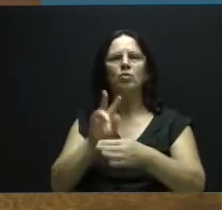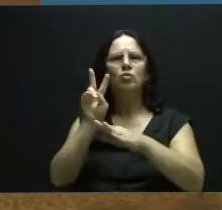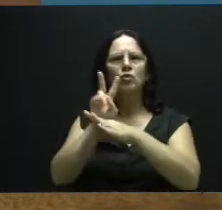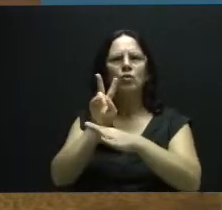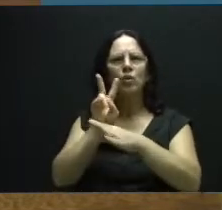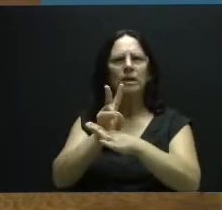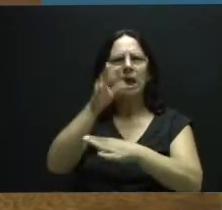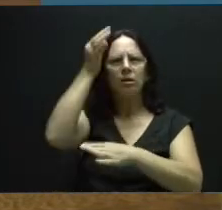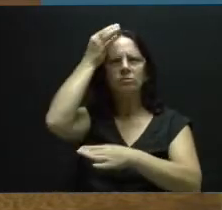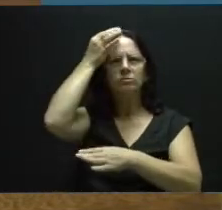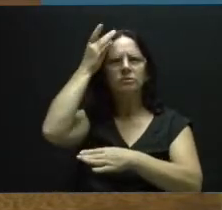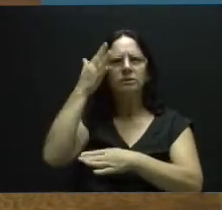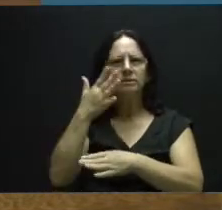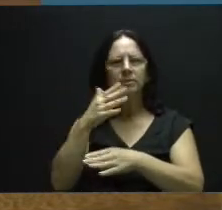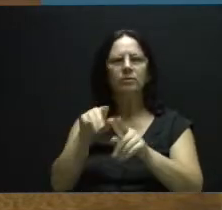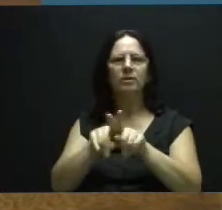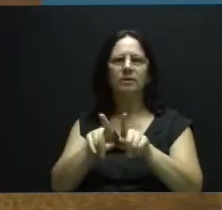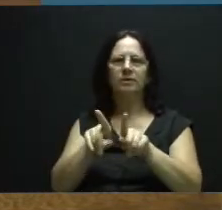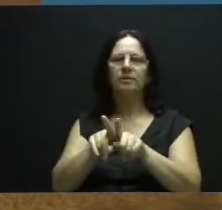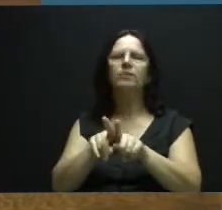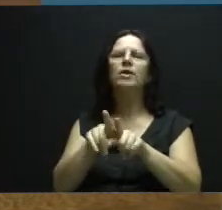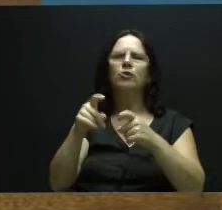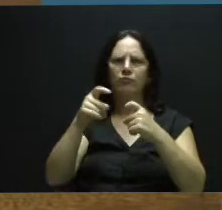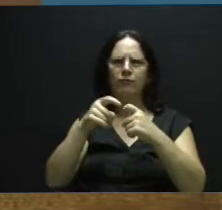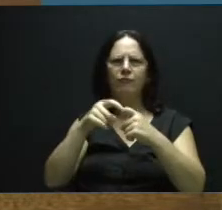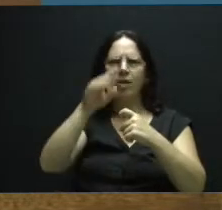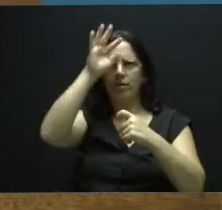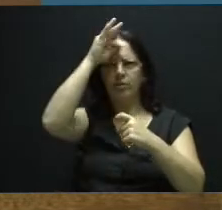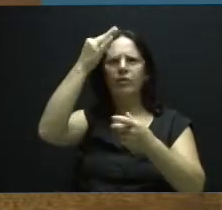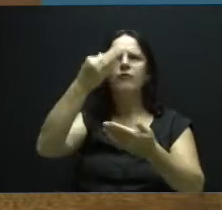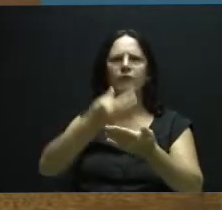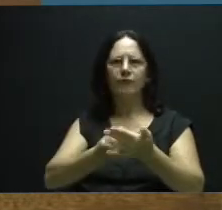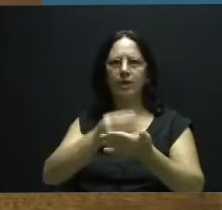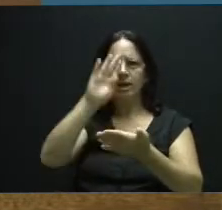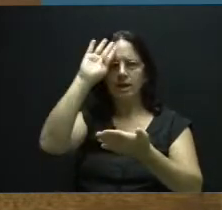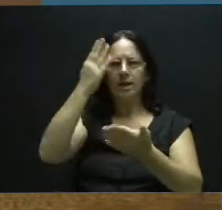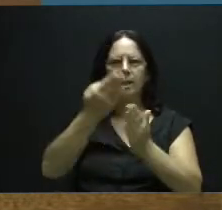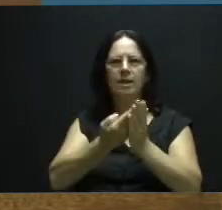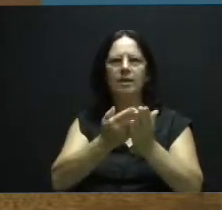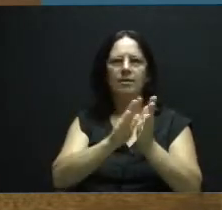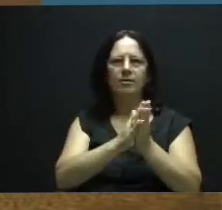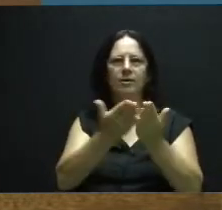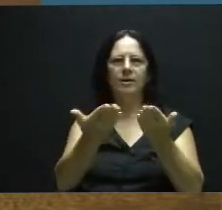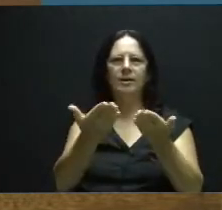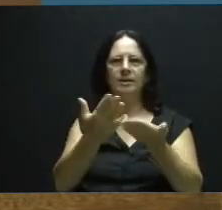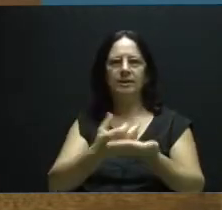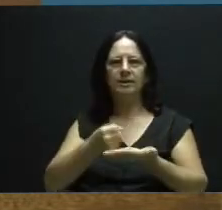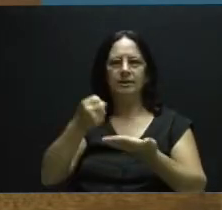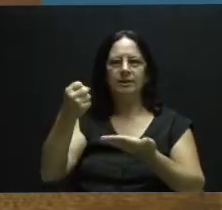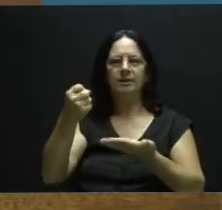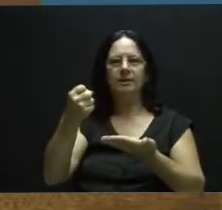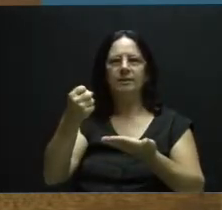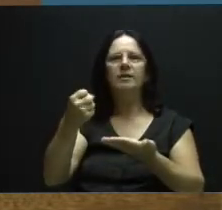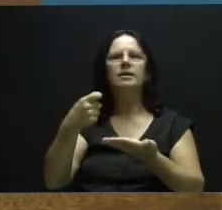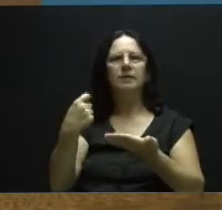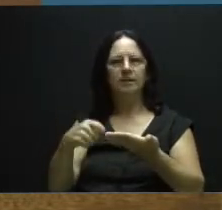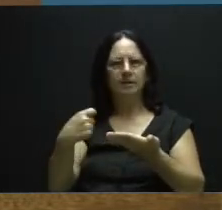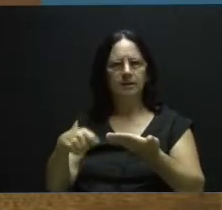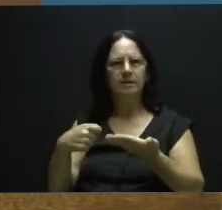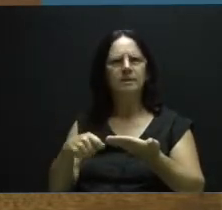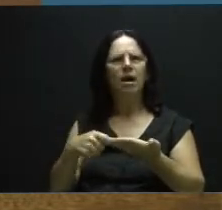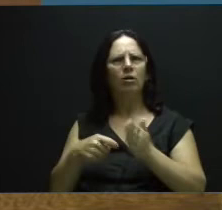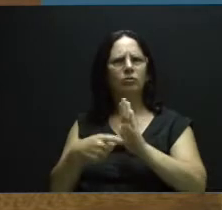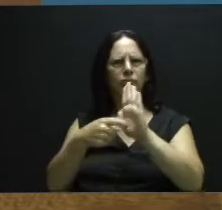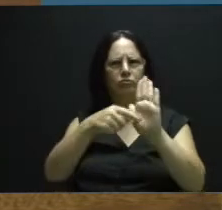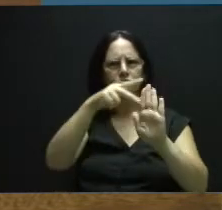religioso do que até o tratamento médico para aqueles que tenham fé aqueles que crêem na palavra e na salvação é por isso que me viu na necessidade de apresentar esse